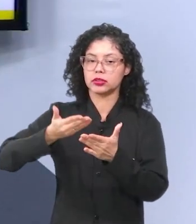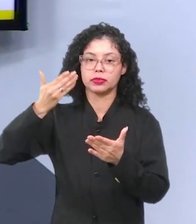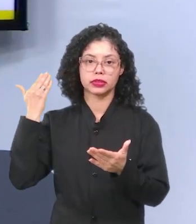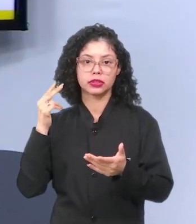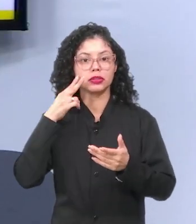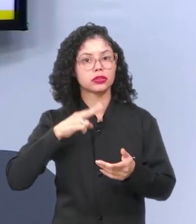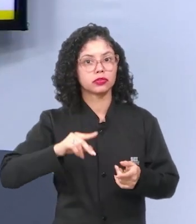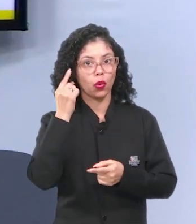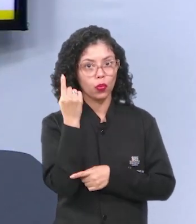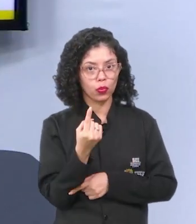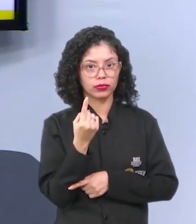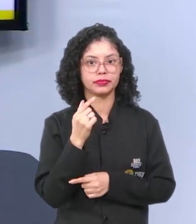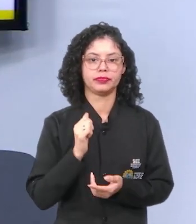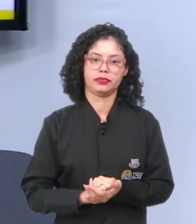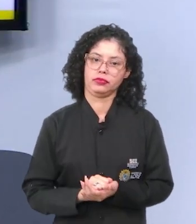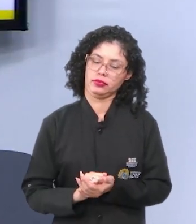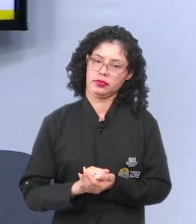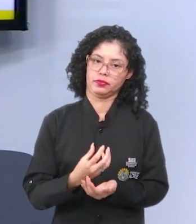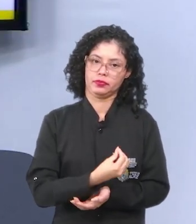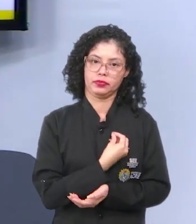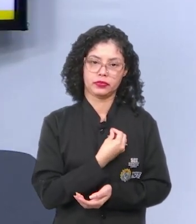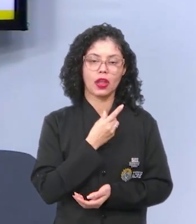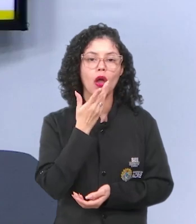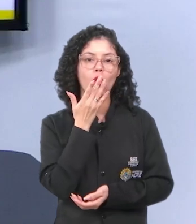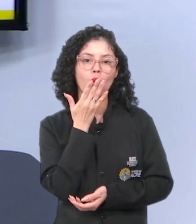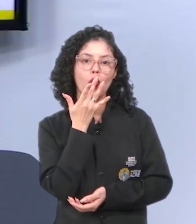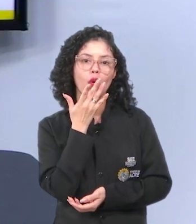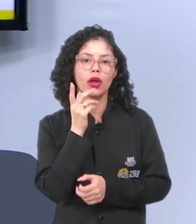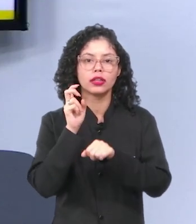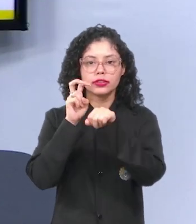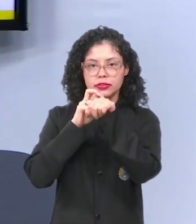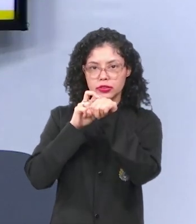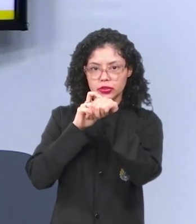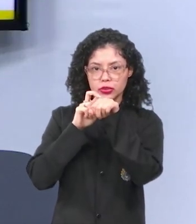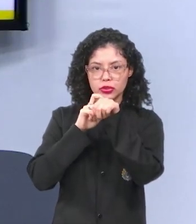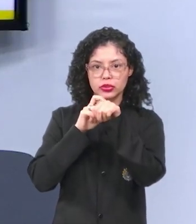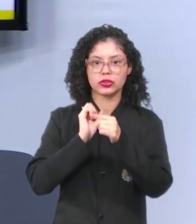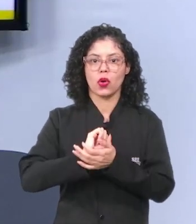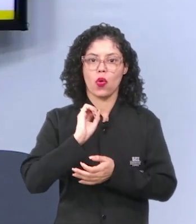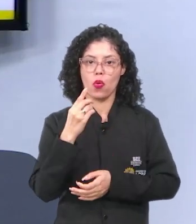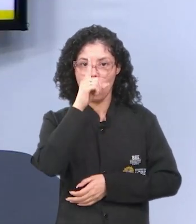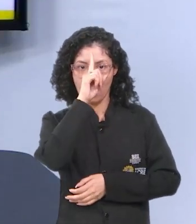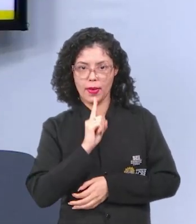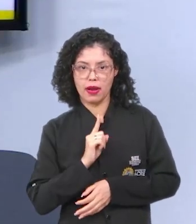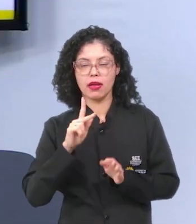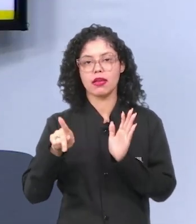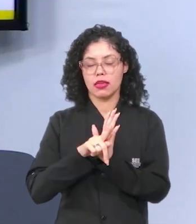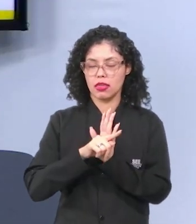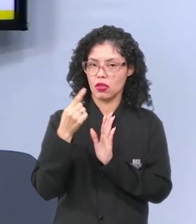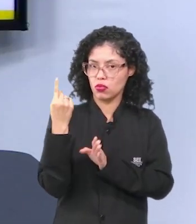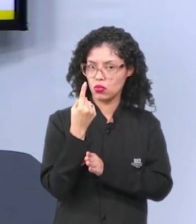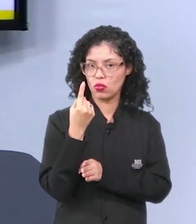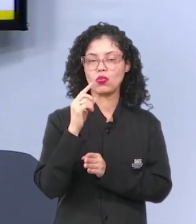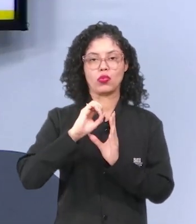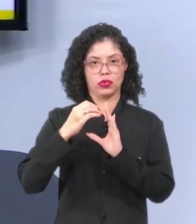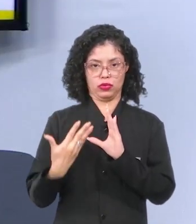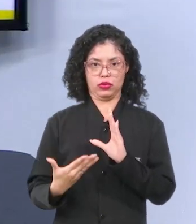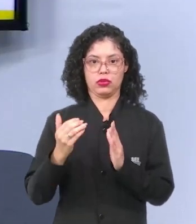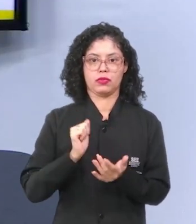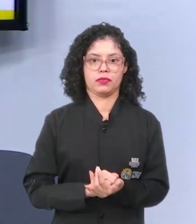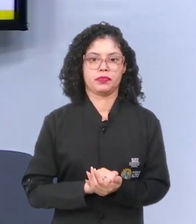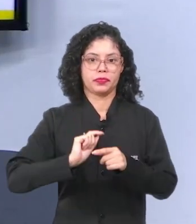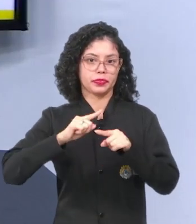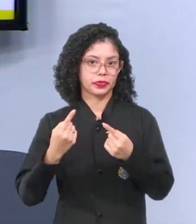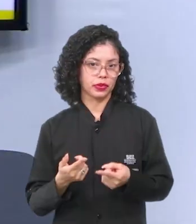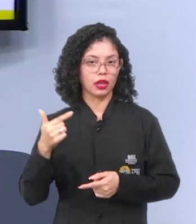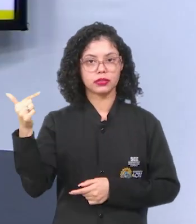uma característica da cor da ervilha, a cor verde ou amarela. Falamos apenas de uma característica.